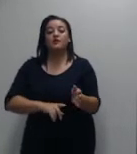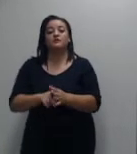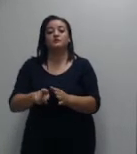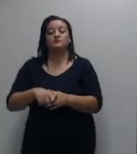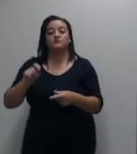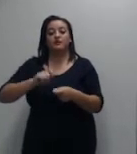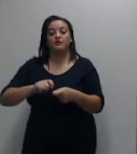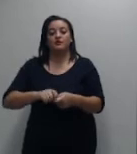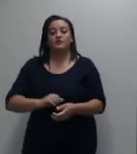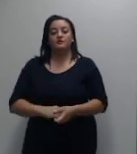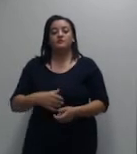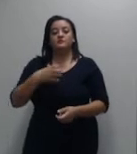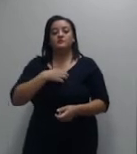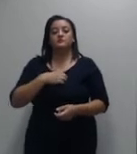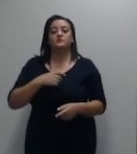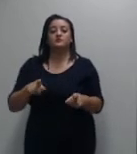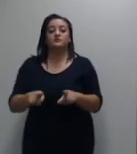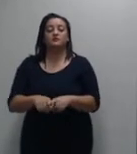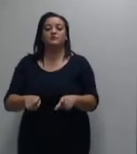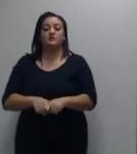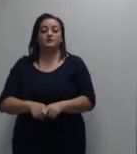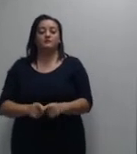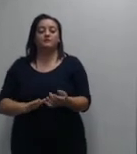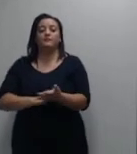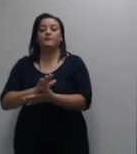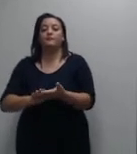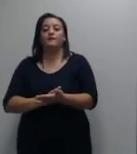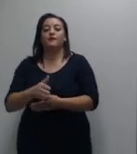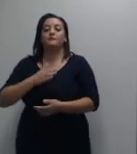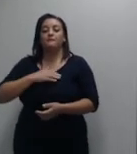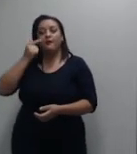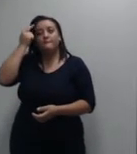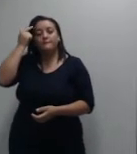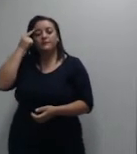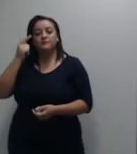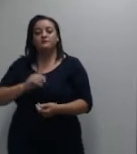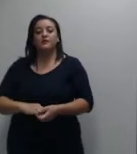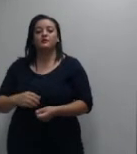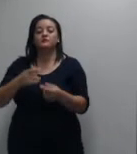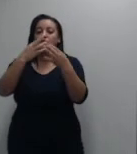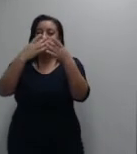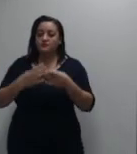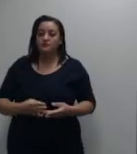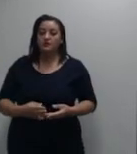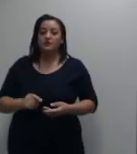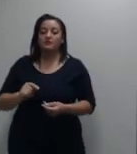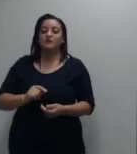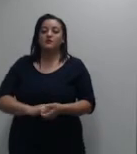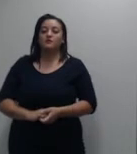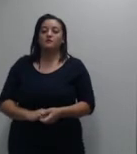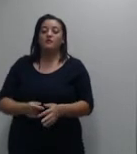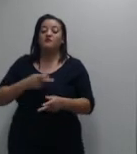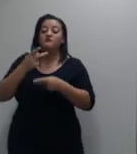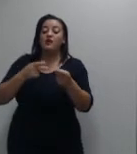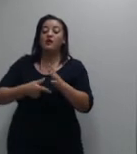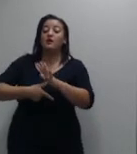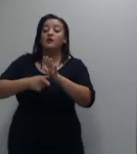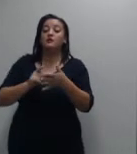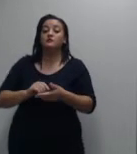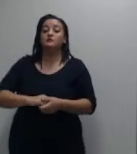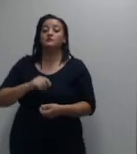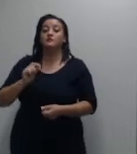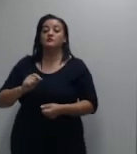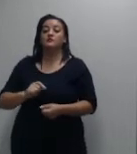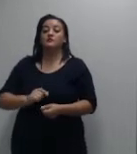dessa forma nada no meu sentir justifica um antecipação de